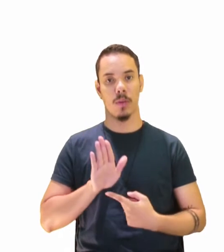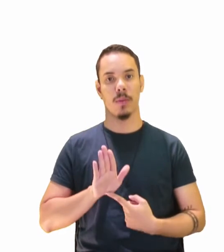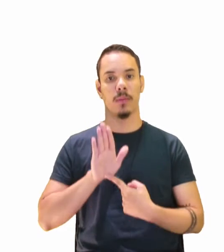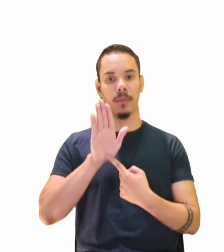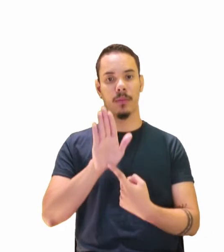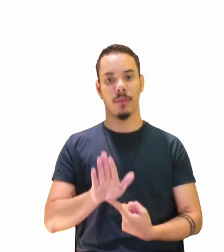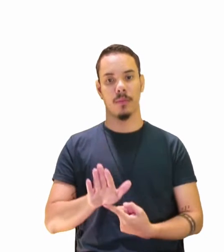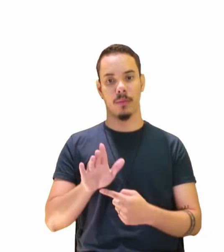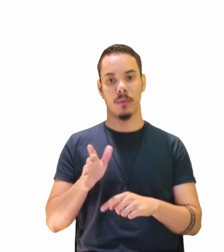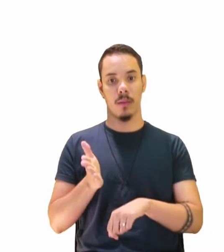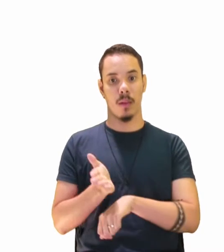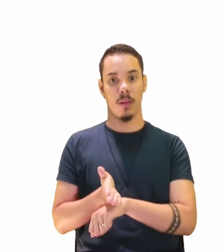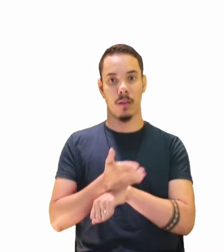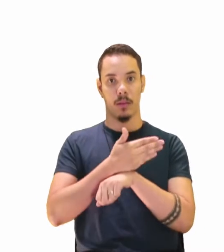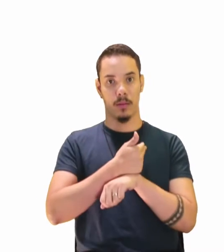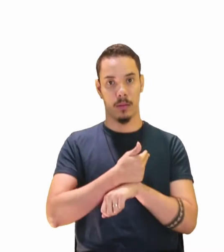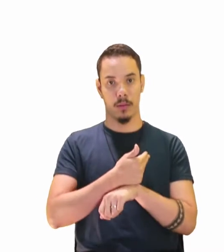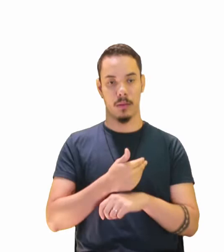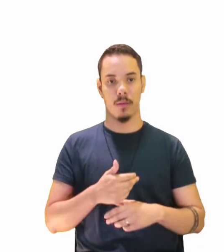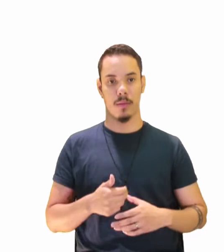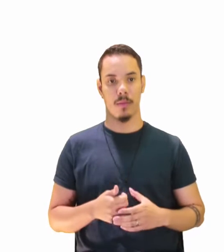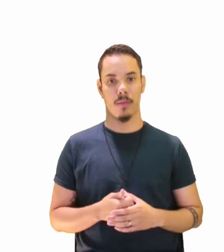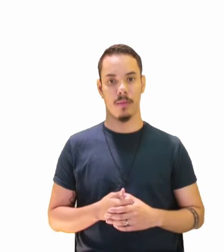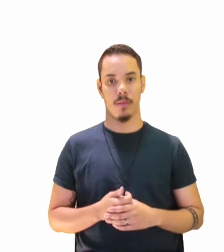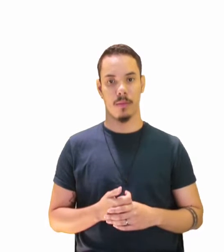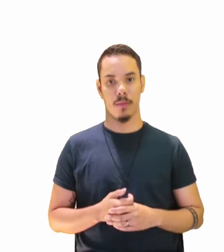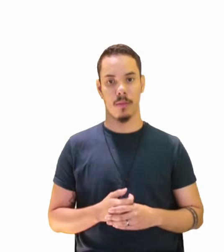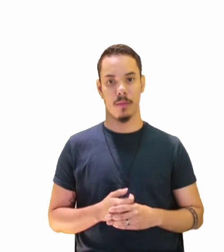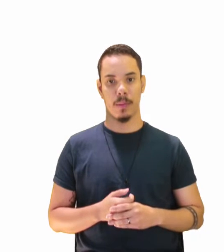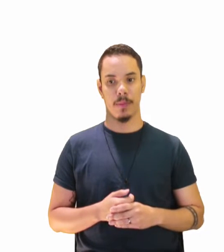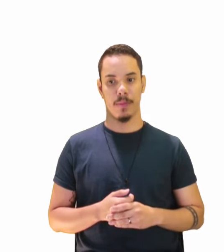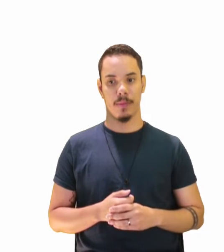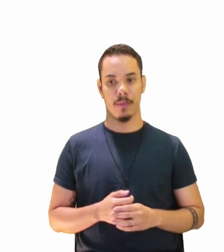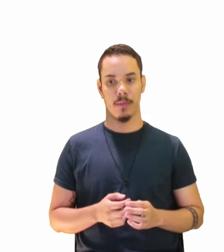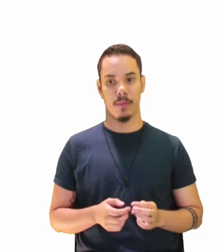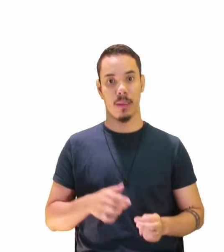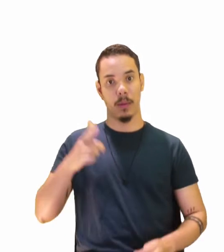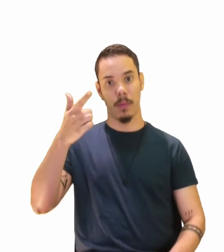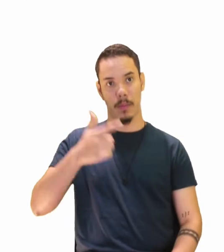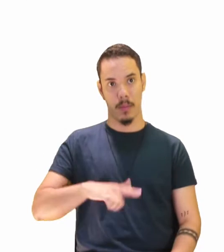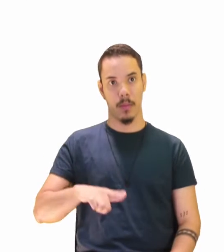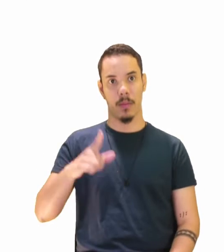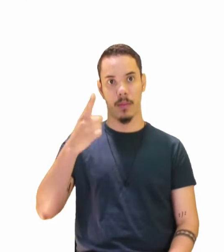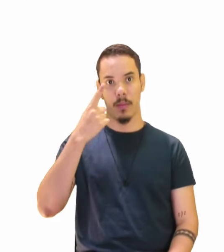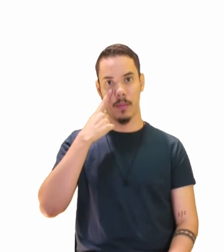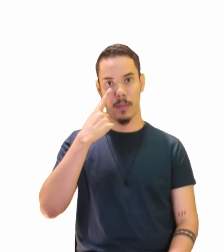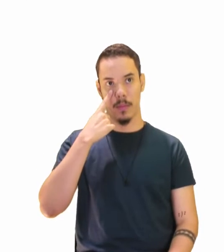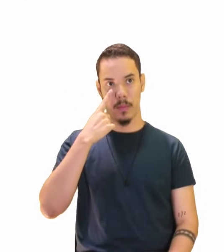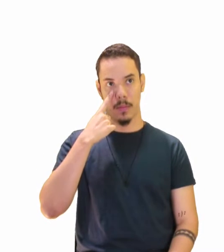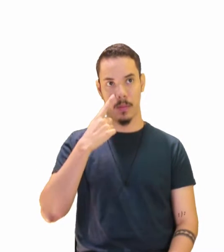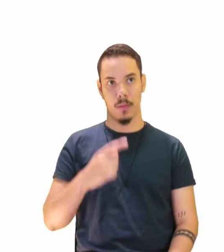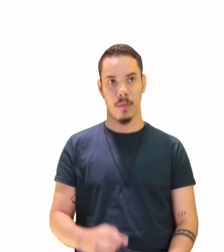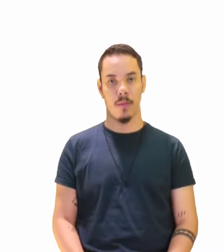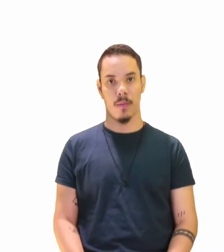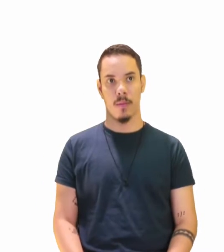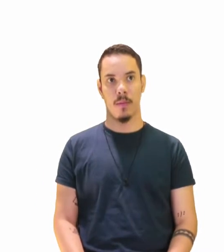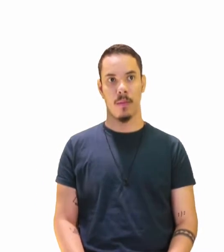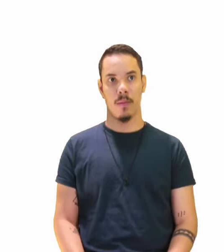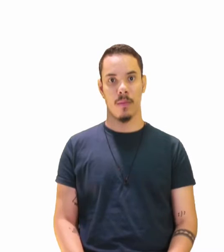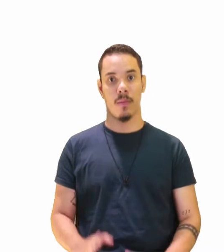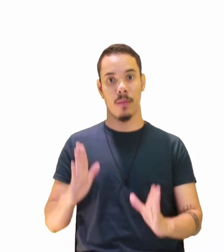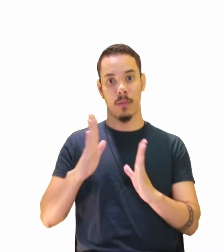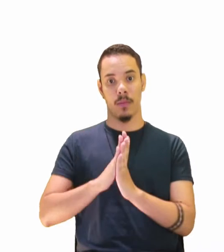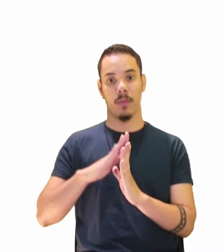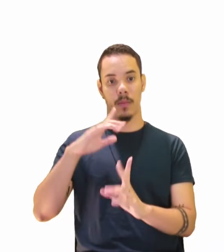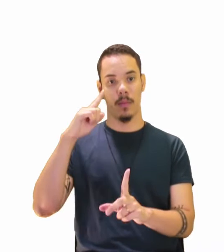exposto anteriormente. Mais uma para simplificar para vocês, ó. A